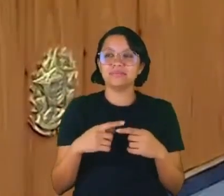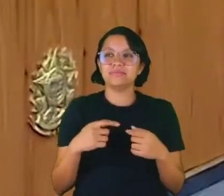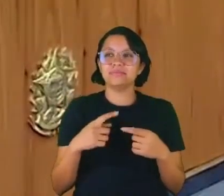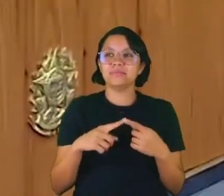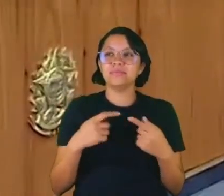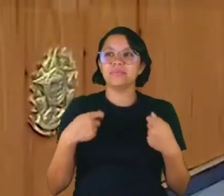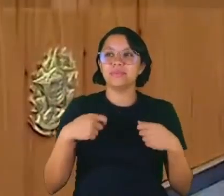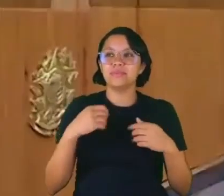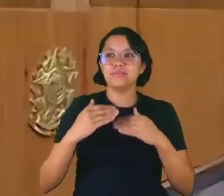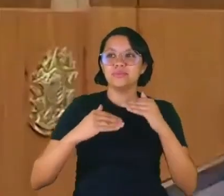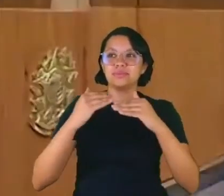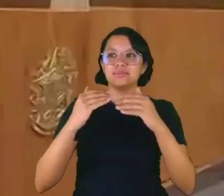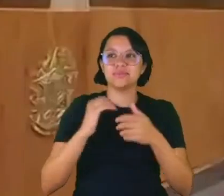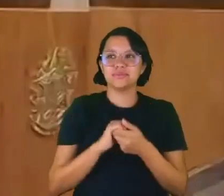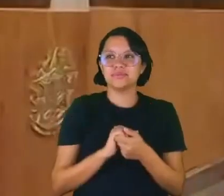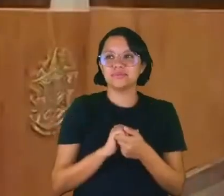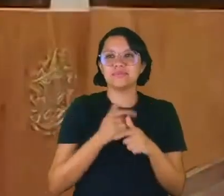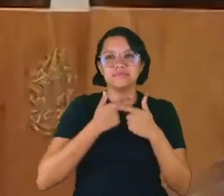Ávila sabe isso como ninguém.